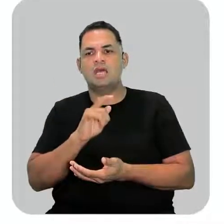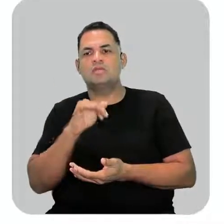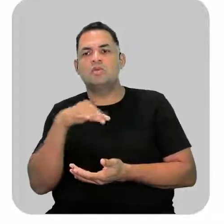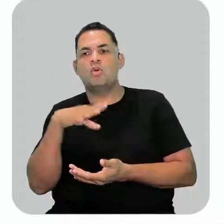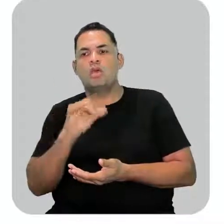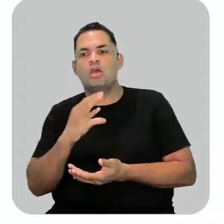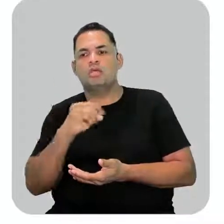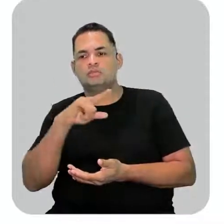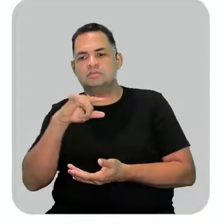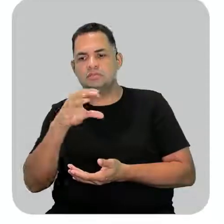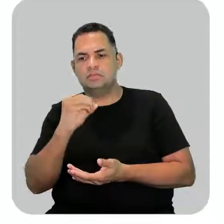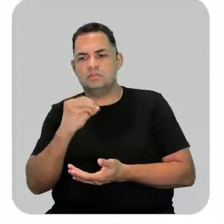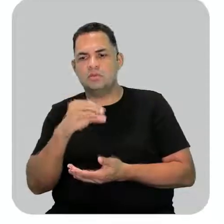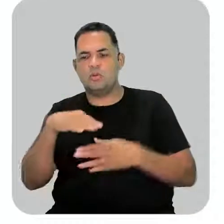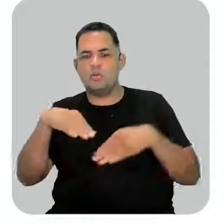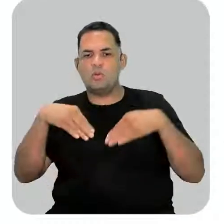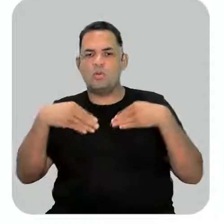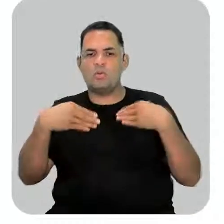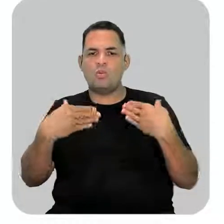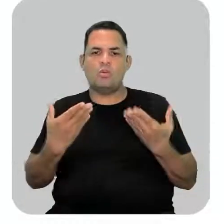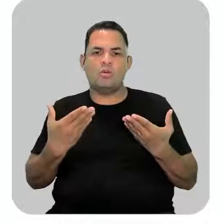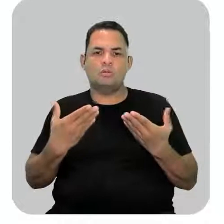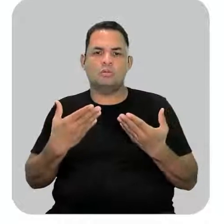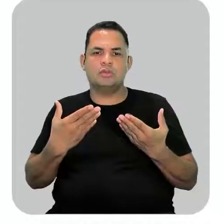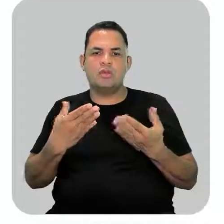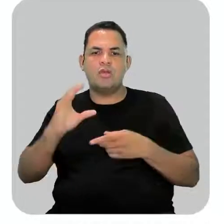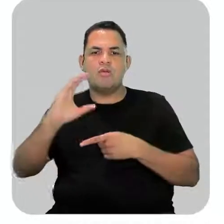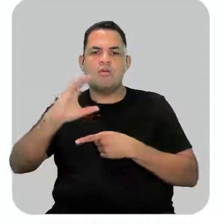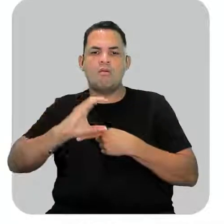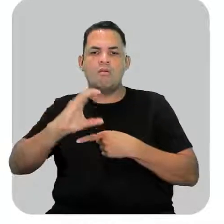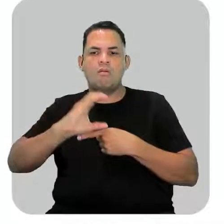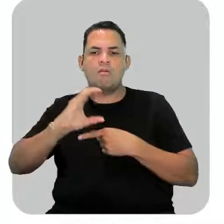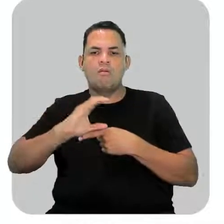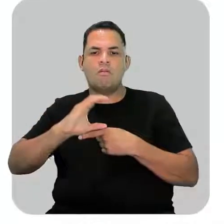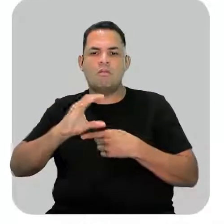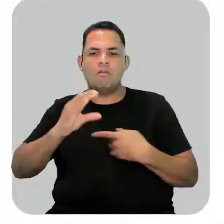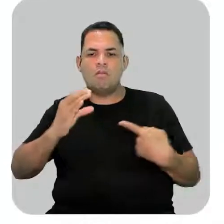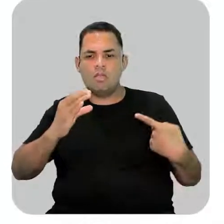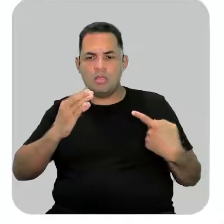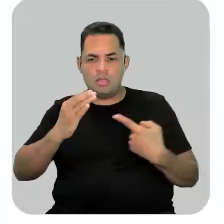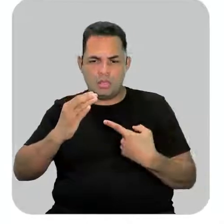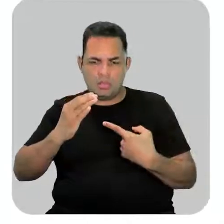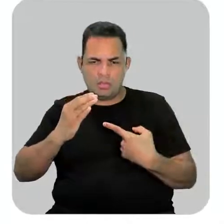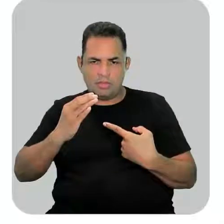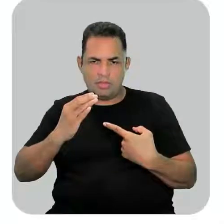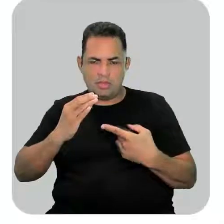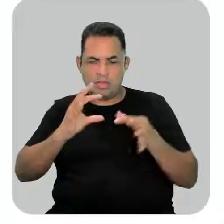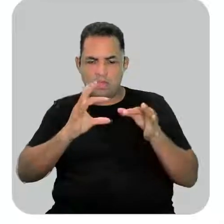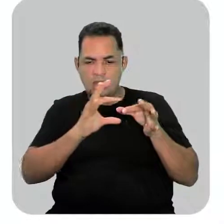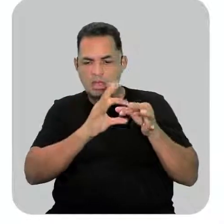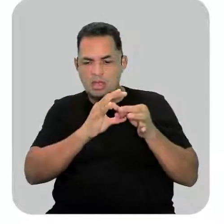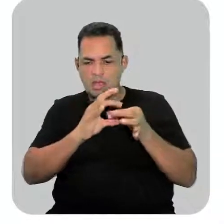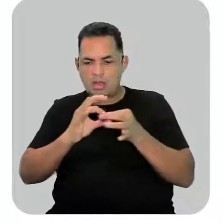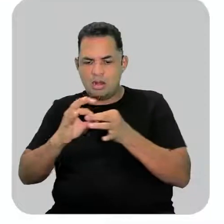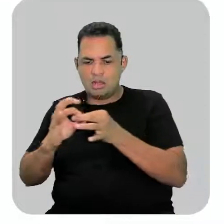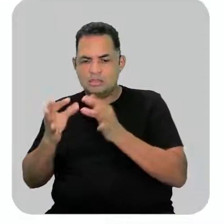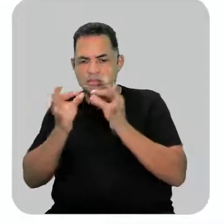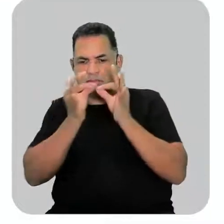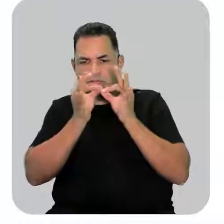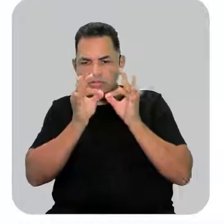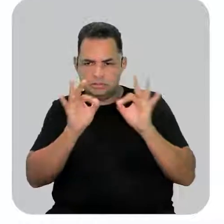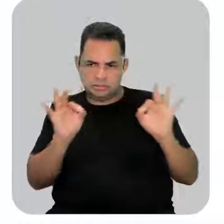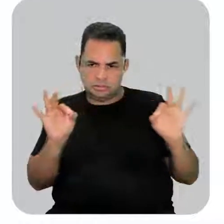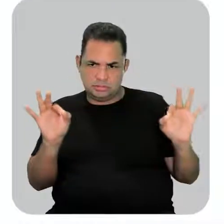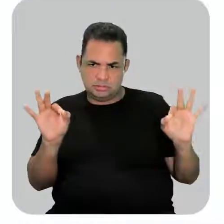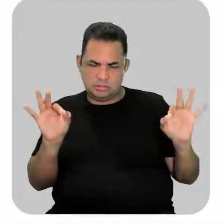saturação é quando o nosso carbono ou qualquer outro elemento apresente lá as ligações do tipo simples,